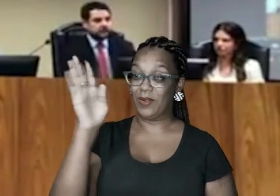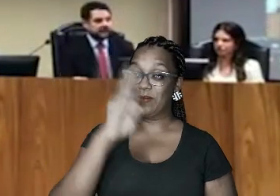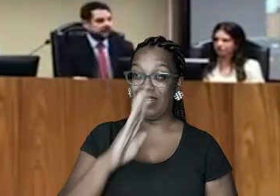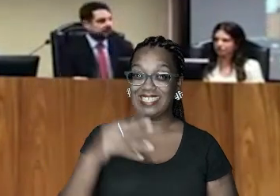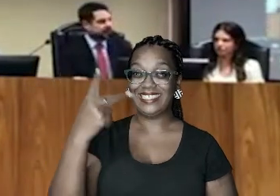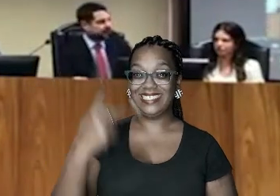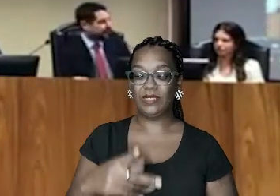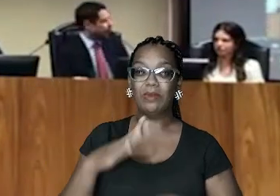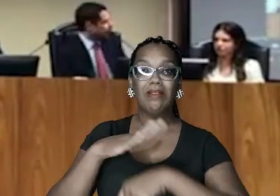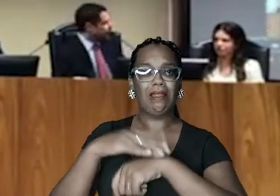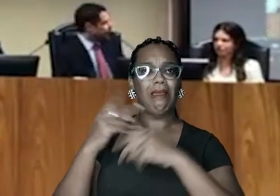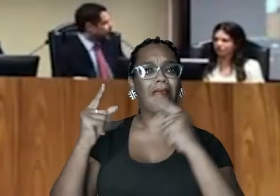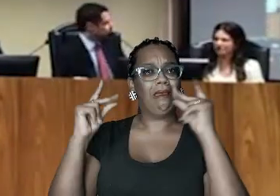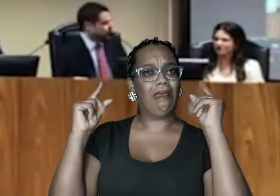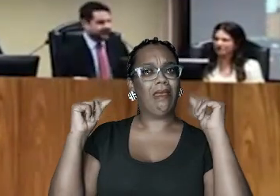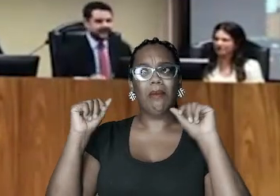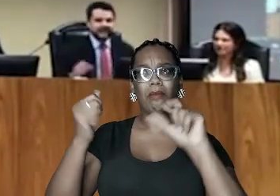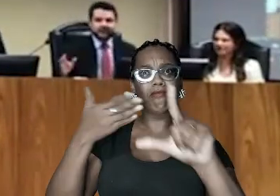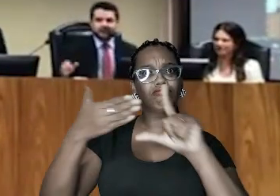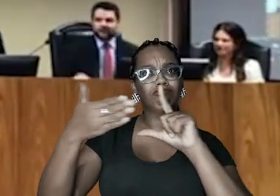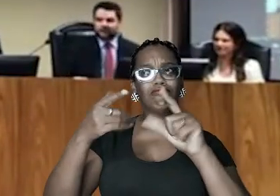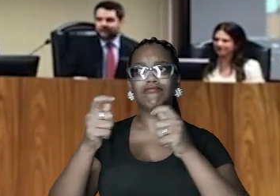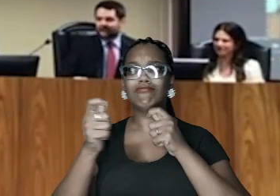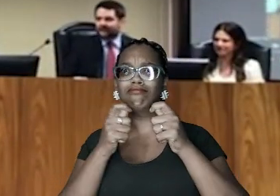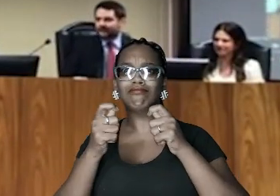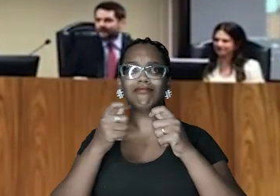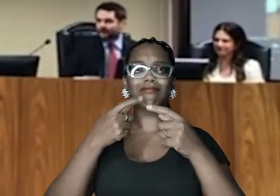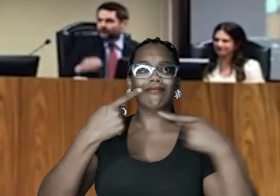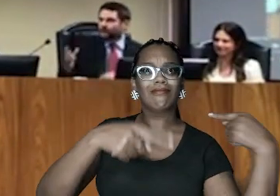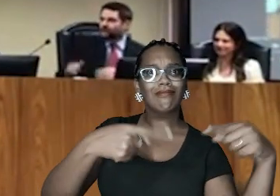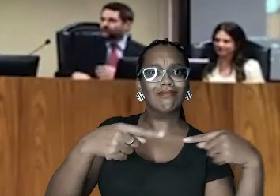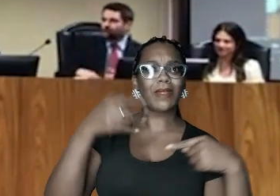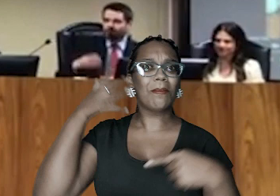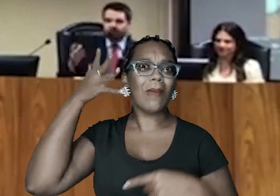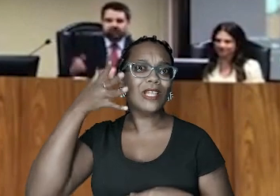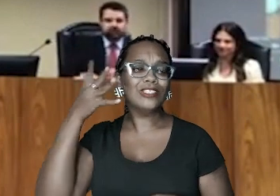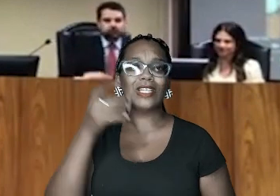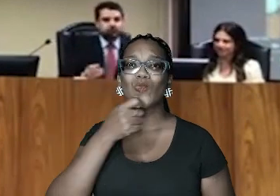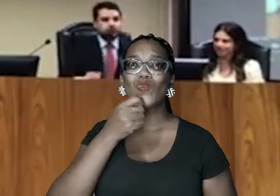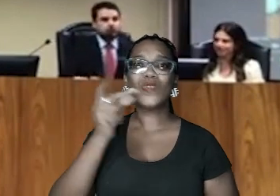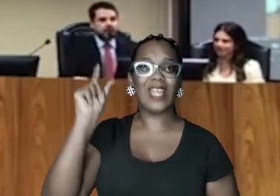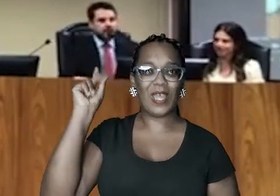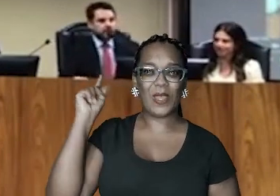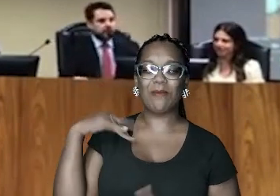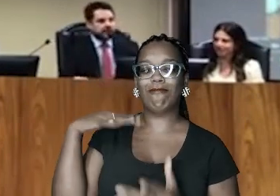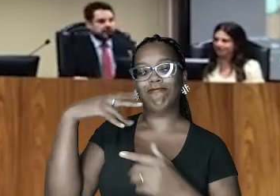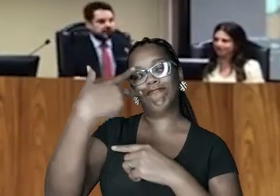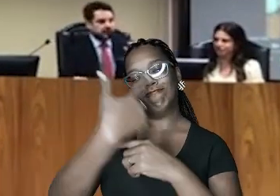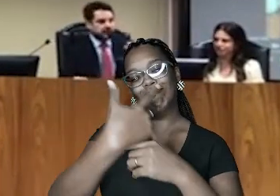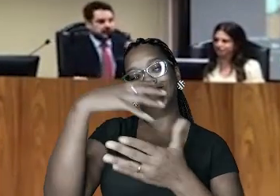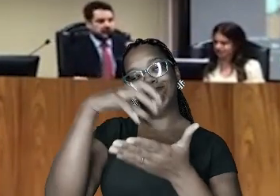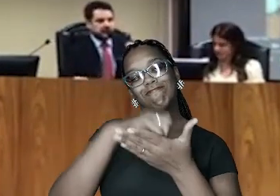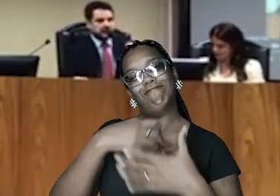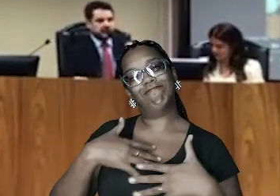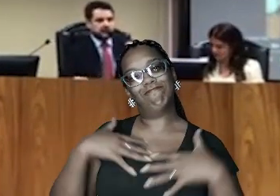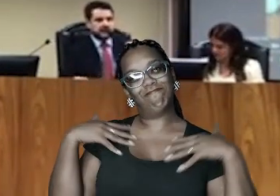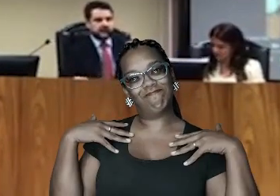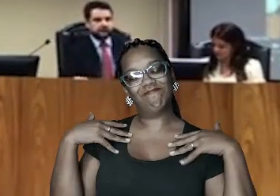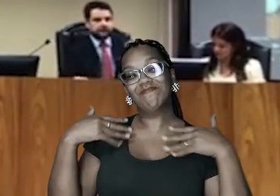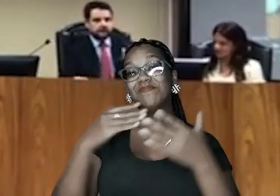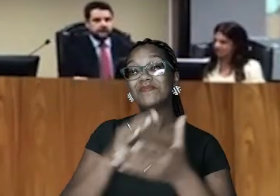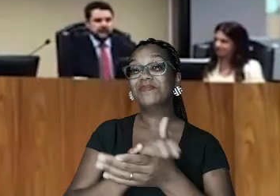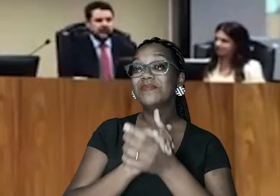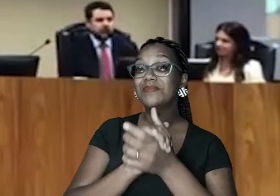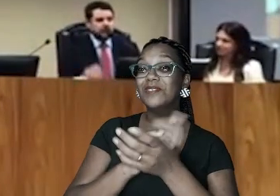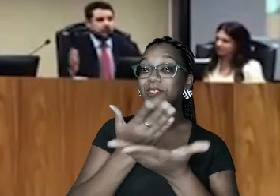não fazíamos isso há algum tempo né estamos no mesmo painel seja um mediador ou debatedouro palestrante Então queria registrar também